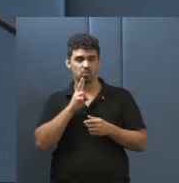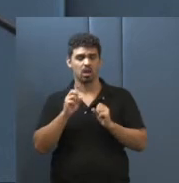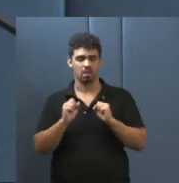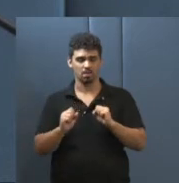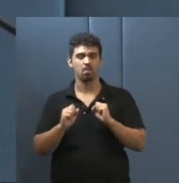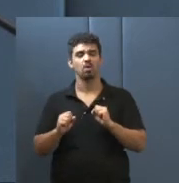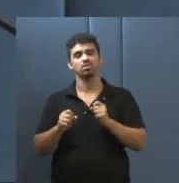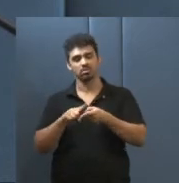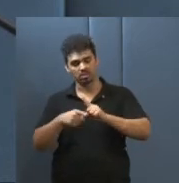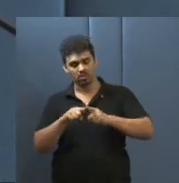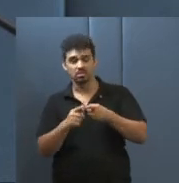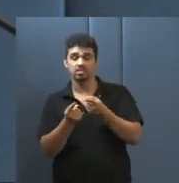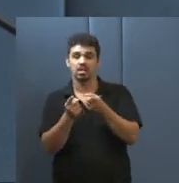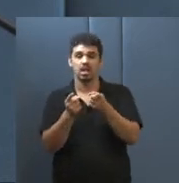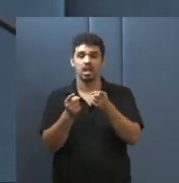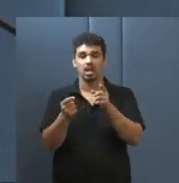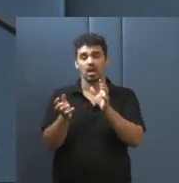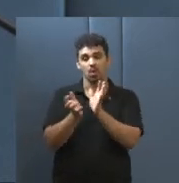com o clube,